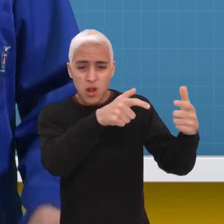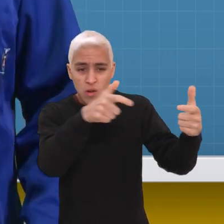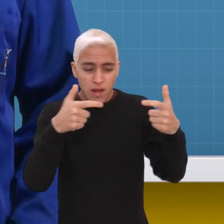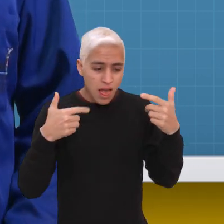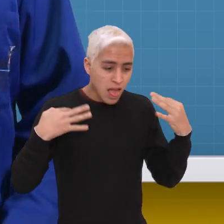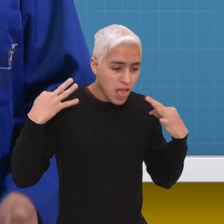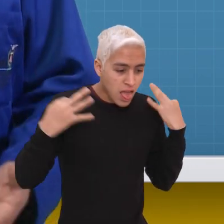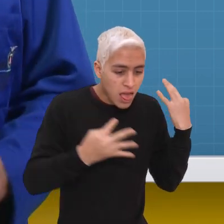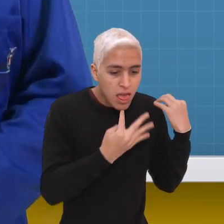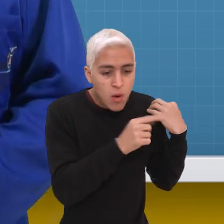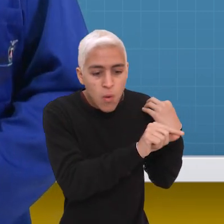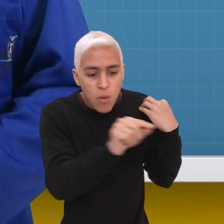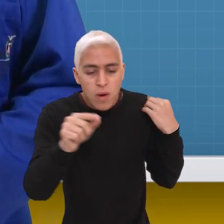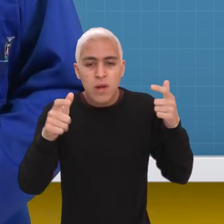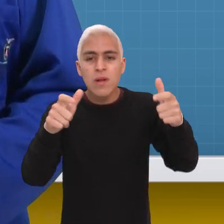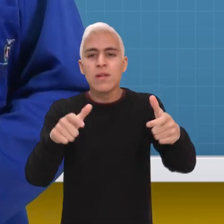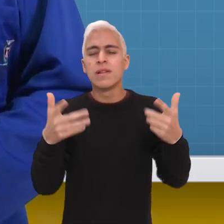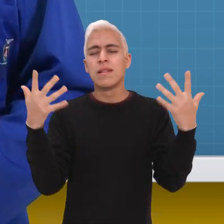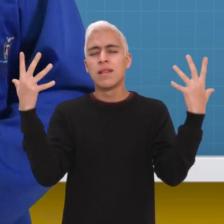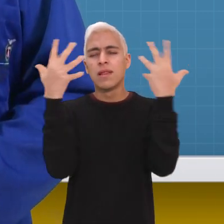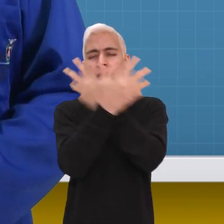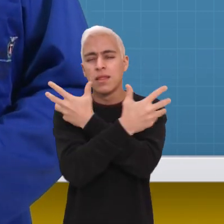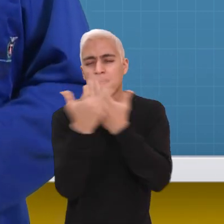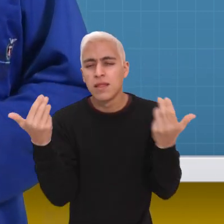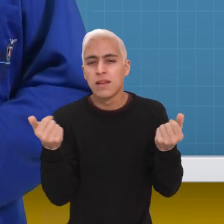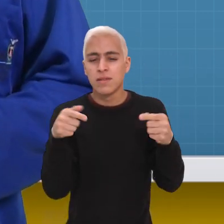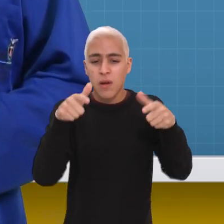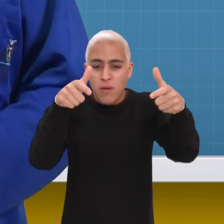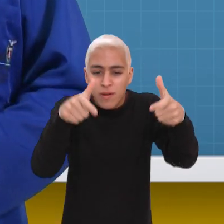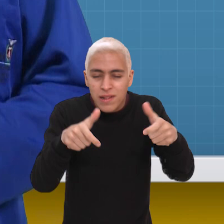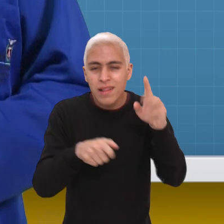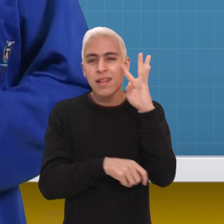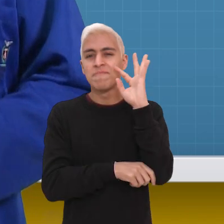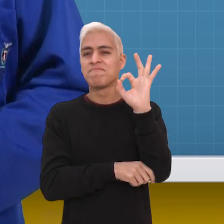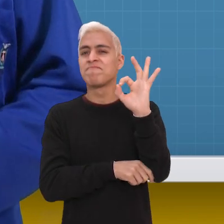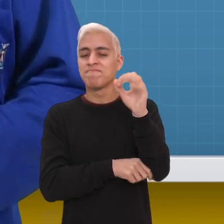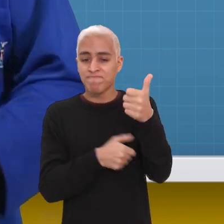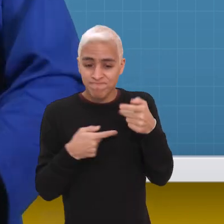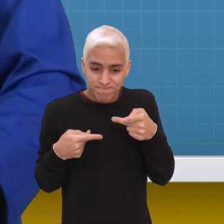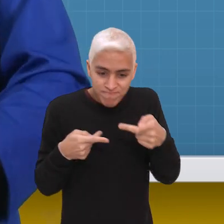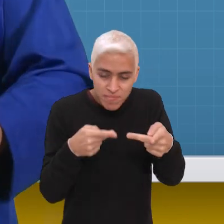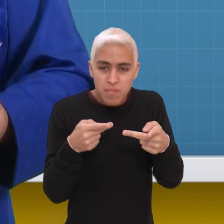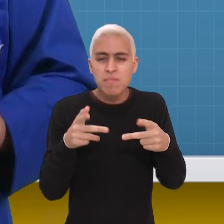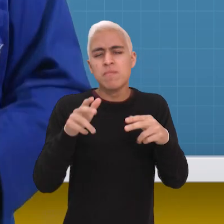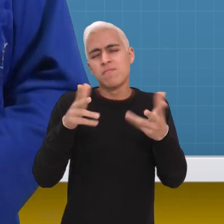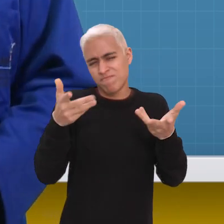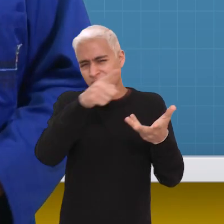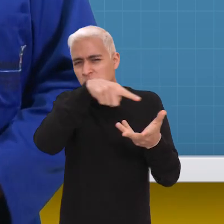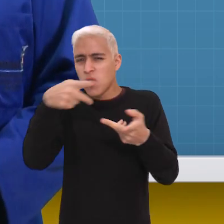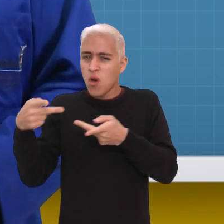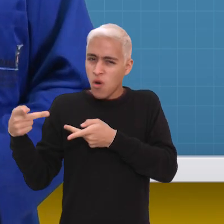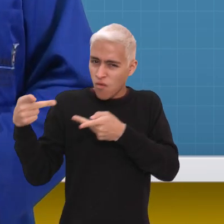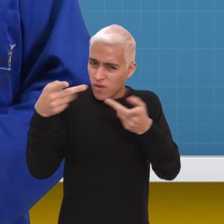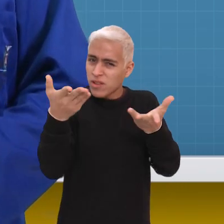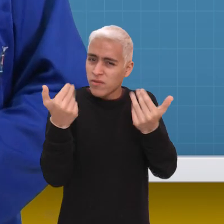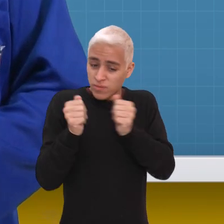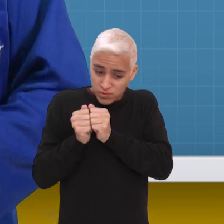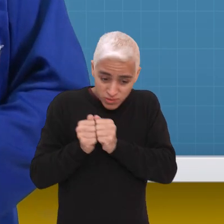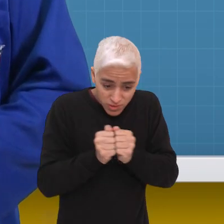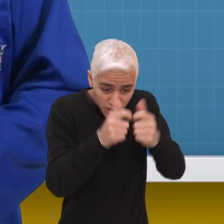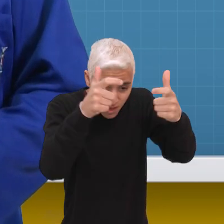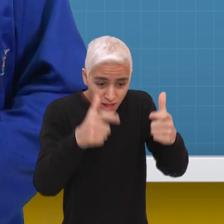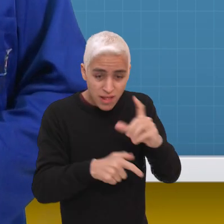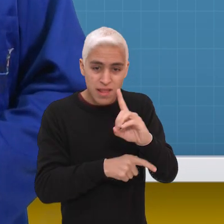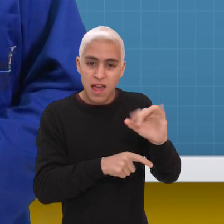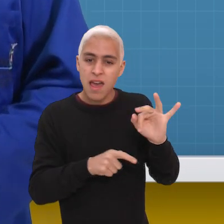pontos turísticos, é um lugar muito bonito, muito bacana ser visitado. Por isso é que eu convido vocês a fazer essa viagem até